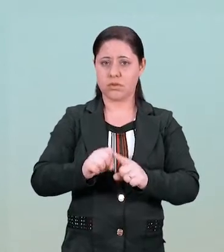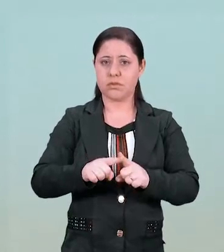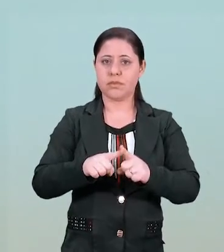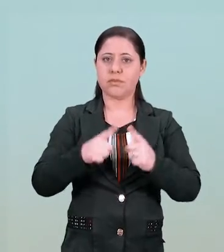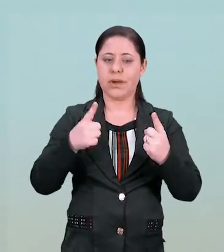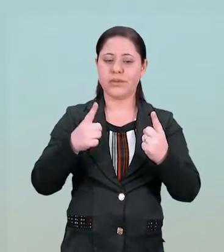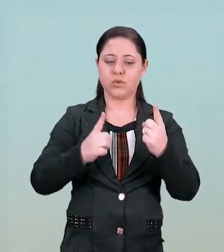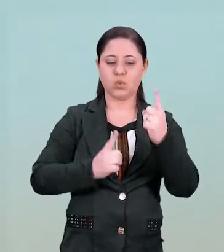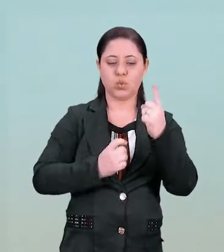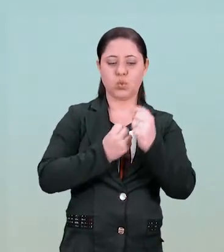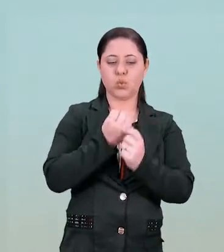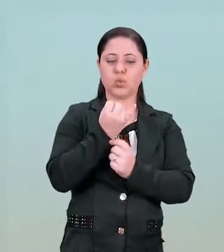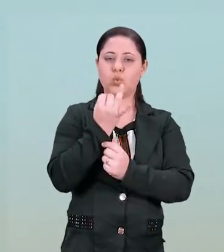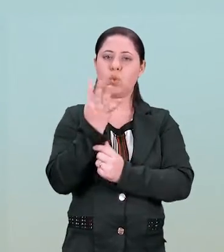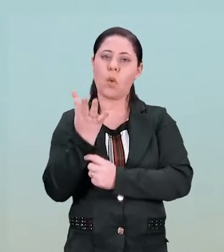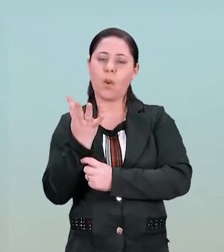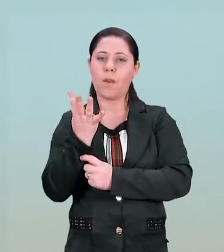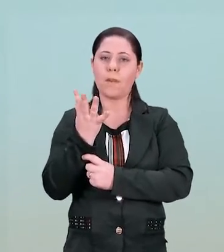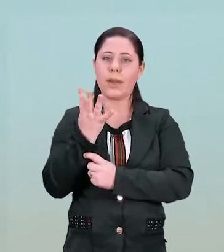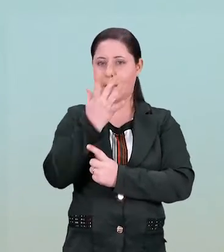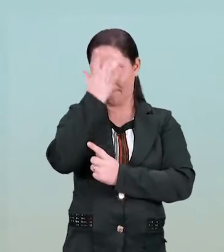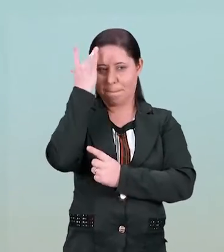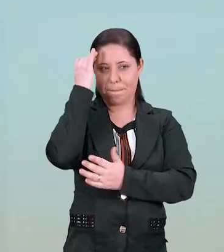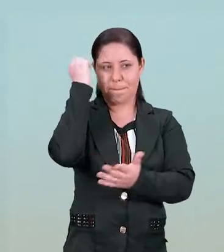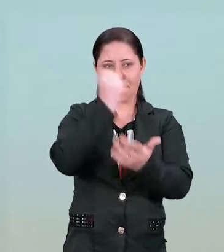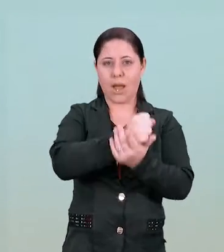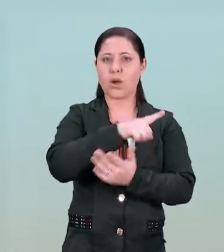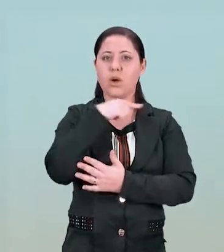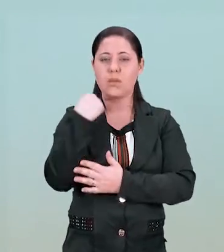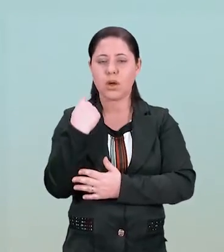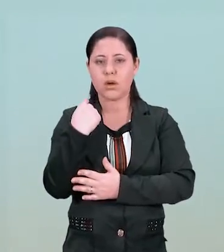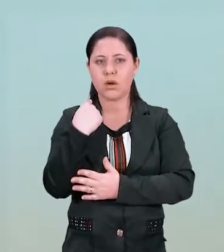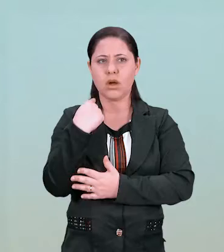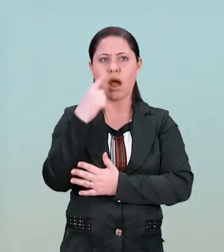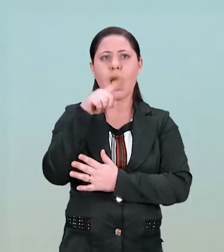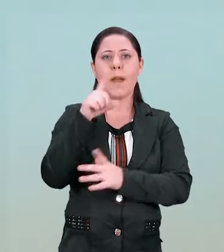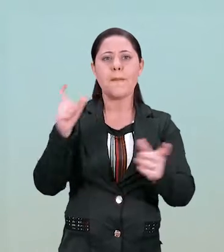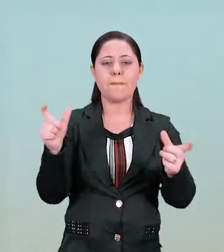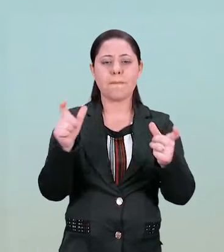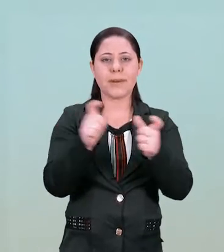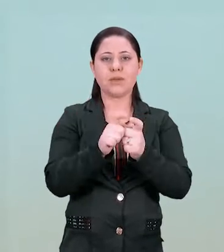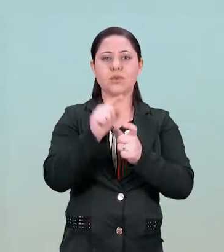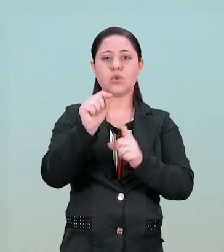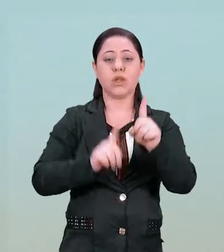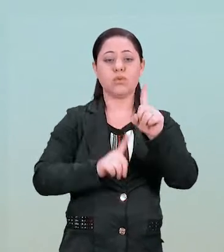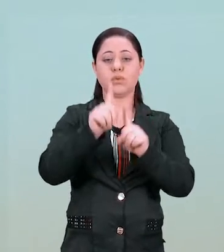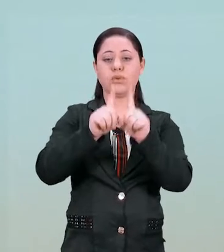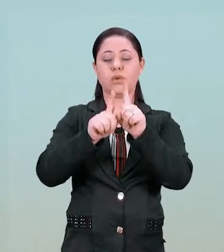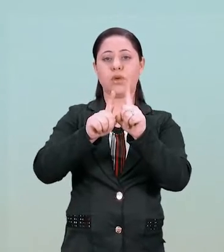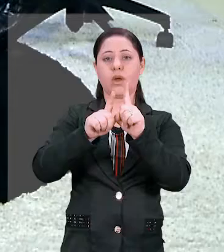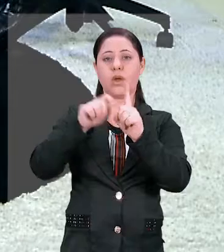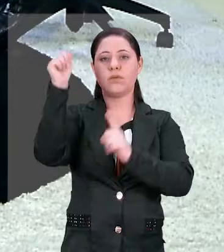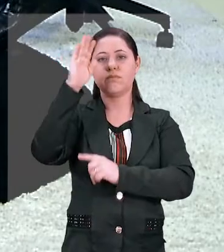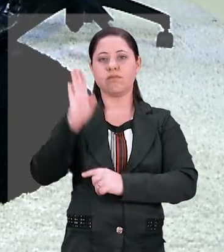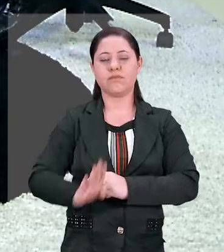os nossos números, por exemplo, de homicídio por 100 mil habitantes são muito menores do que o índice nacional. Campo